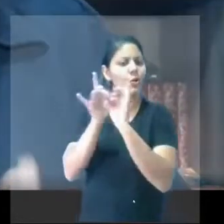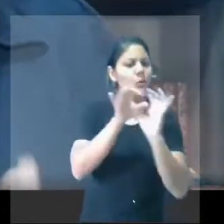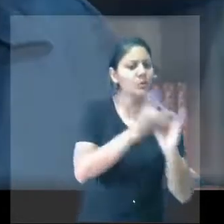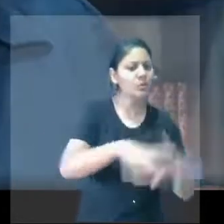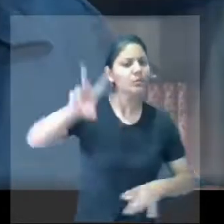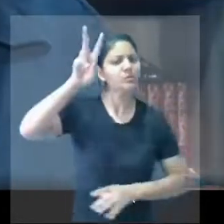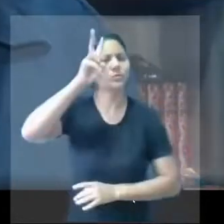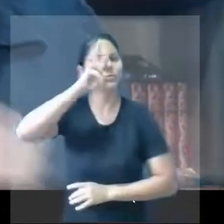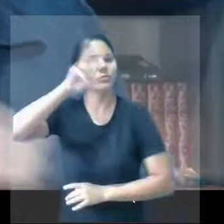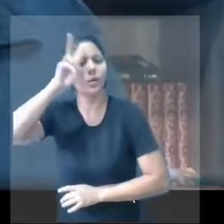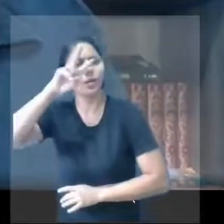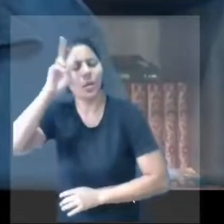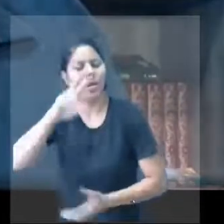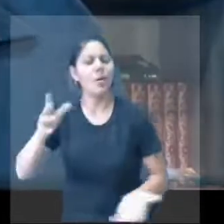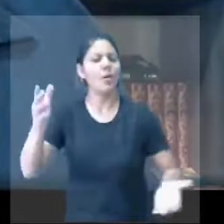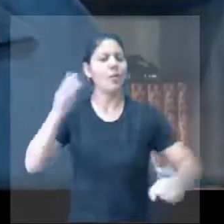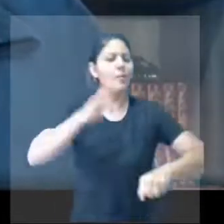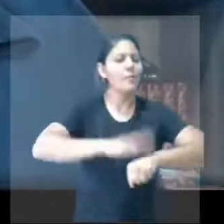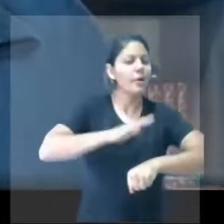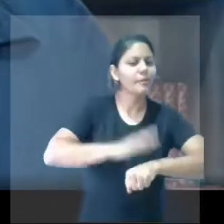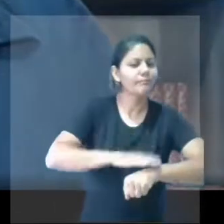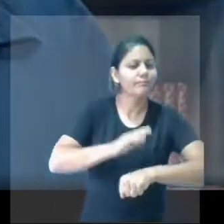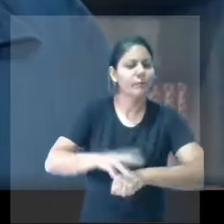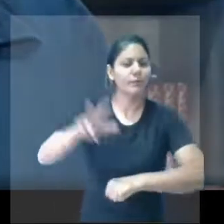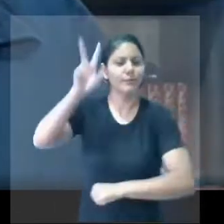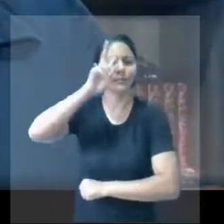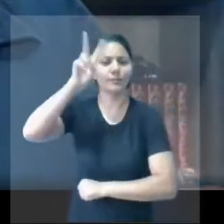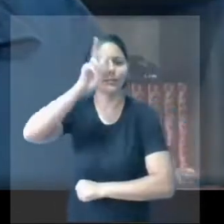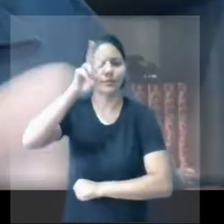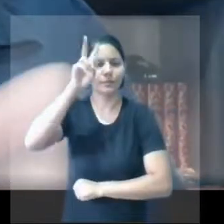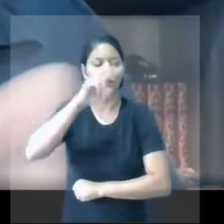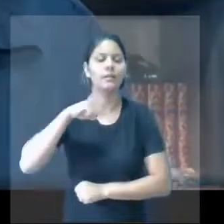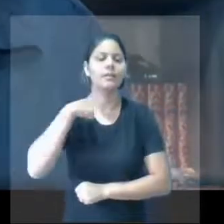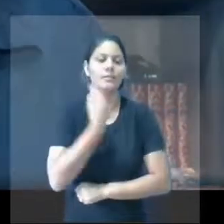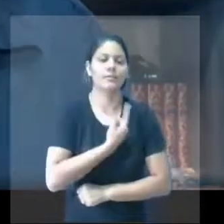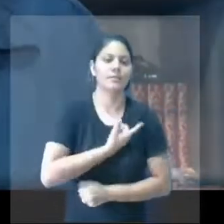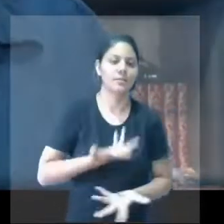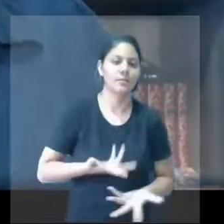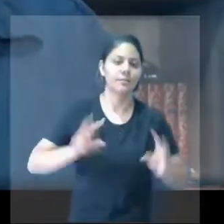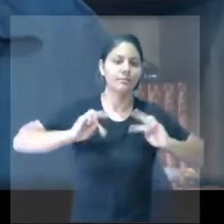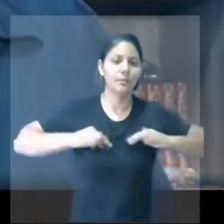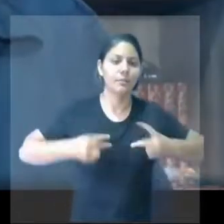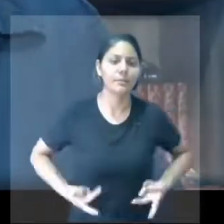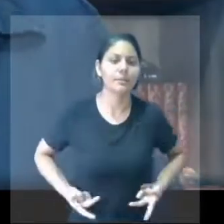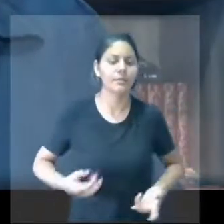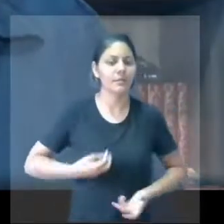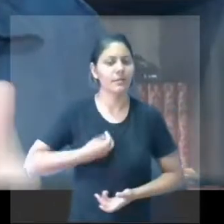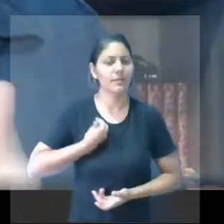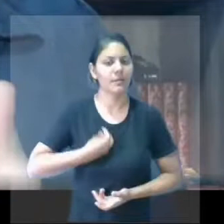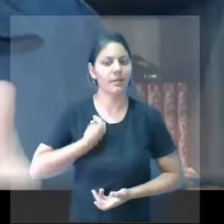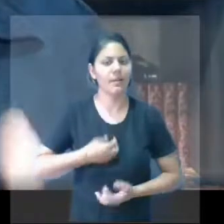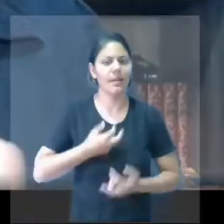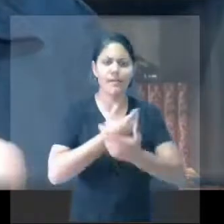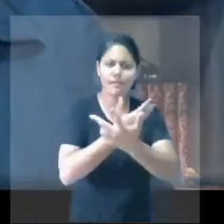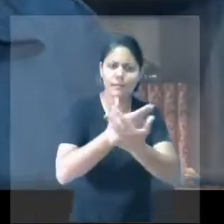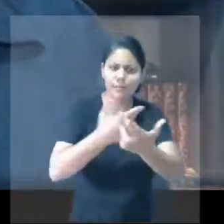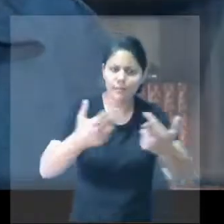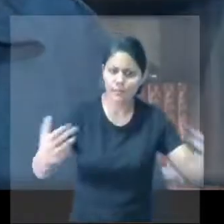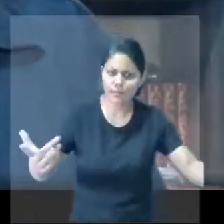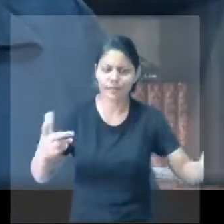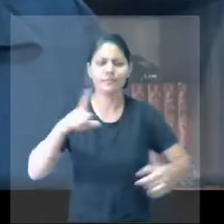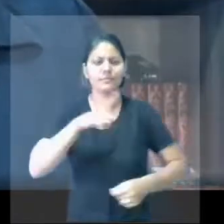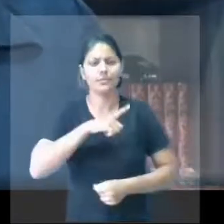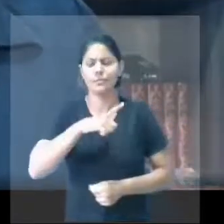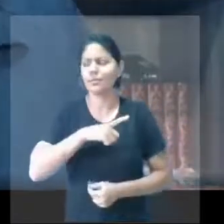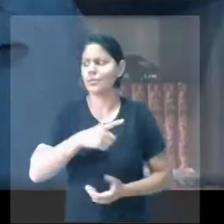entender um momento histórico propriamente, né, de nossa história, da história da humanidade. Várias formas de se ler um